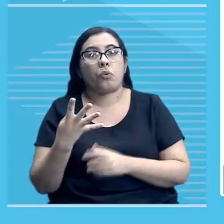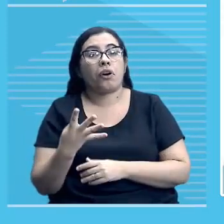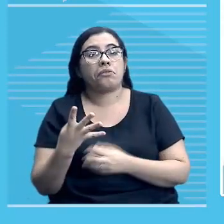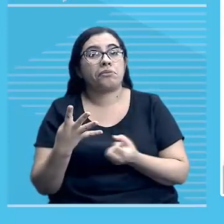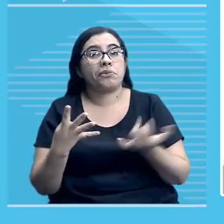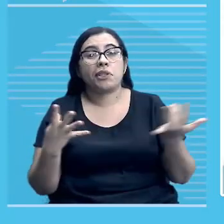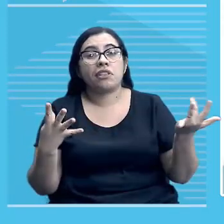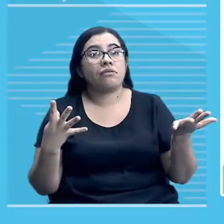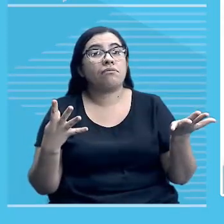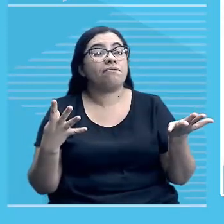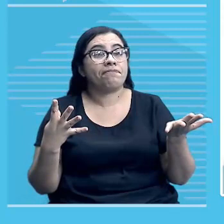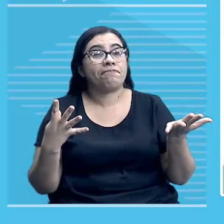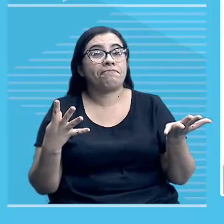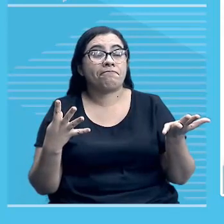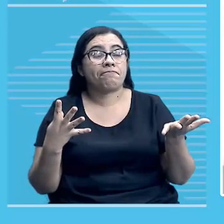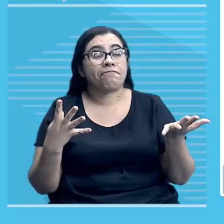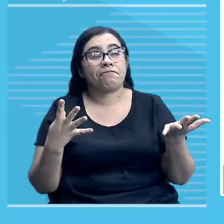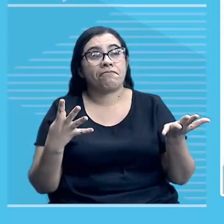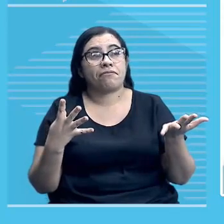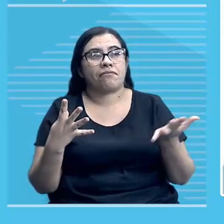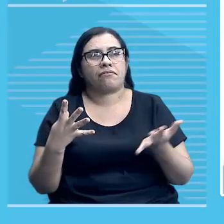dá quanto? Dá